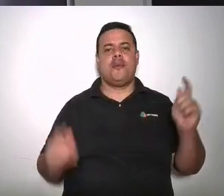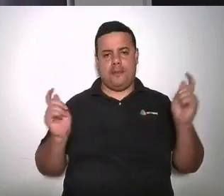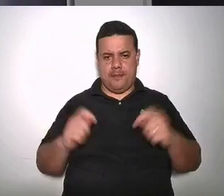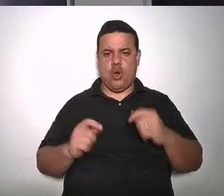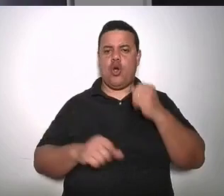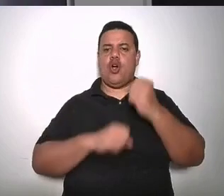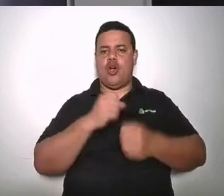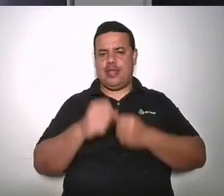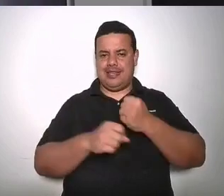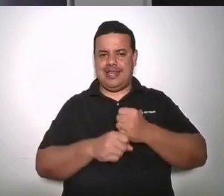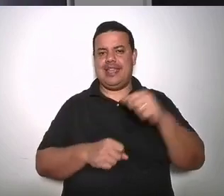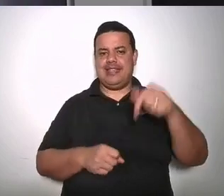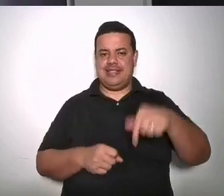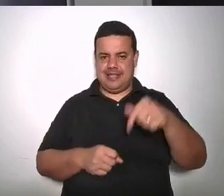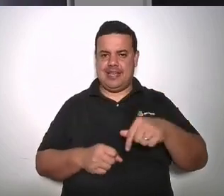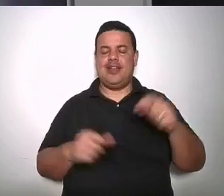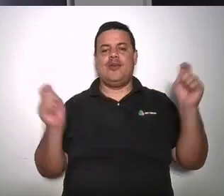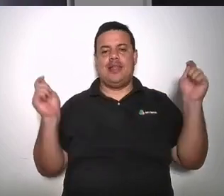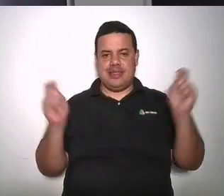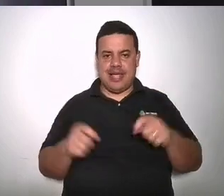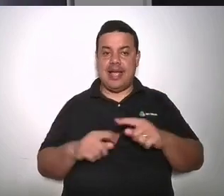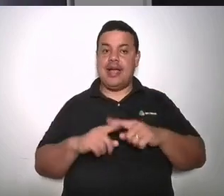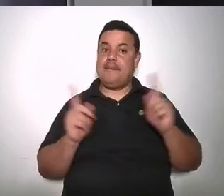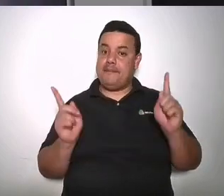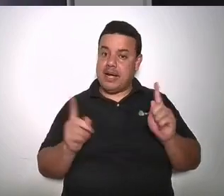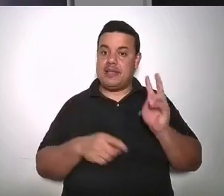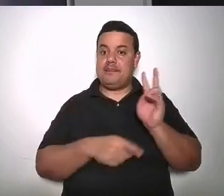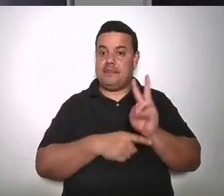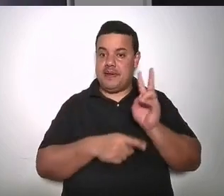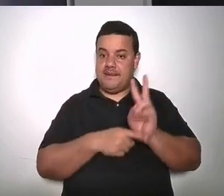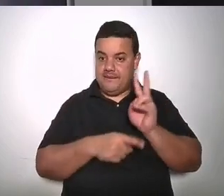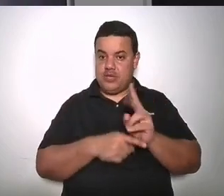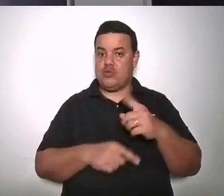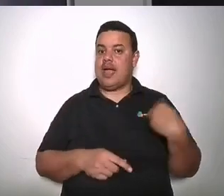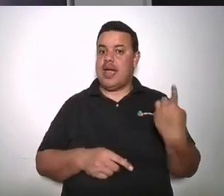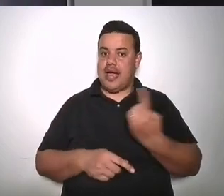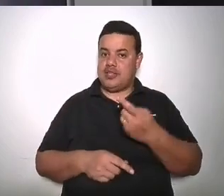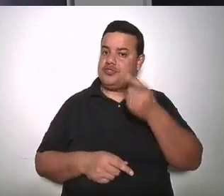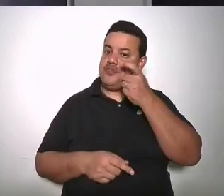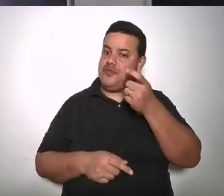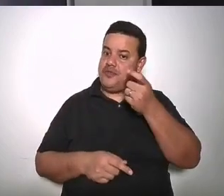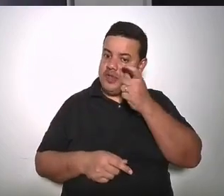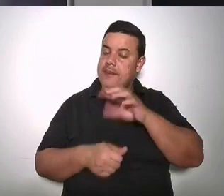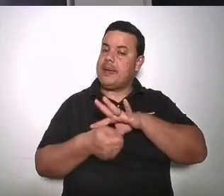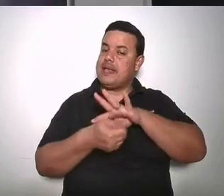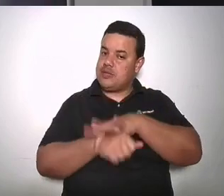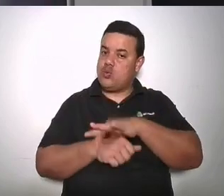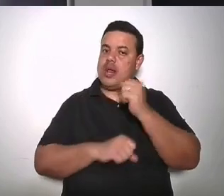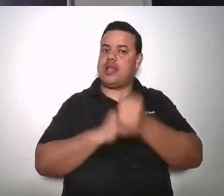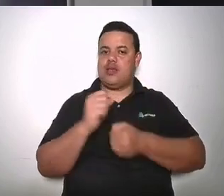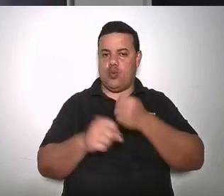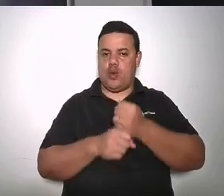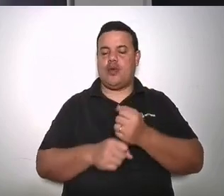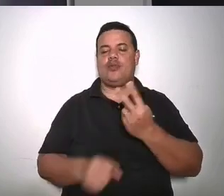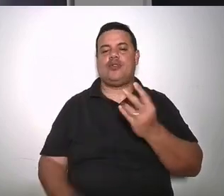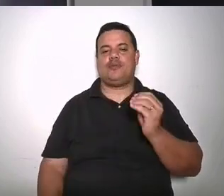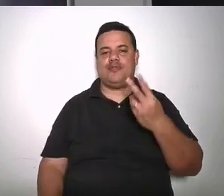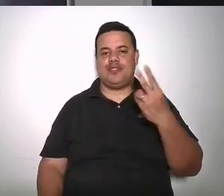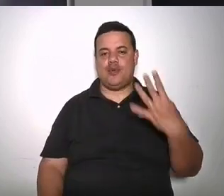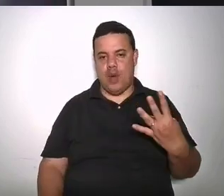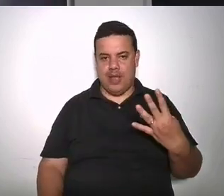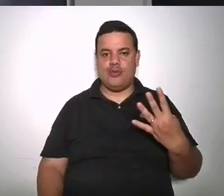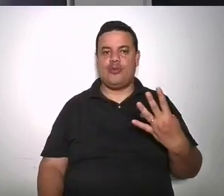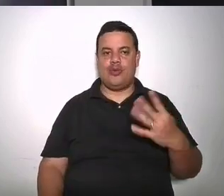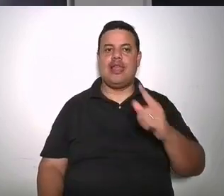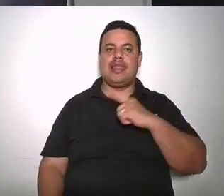mas para deixar previsto, a gente coloca para segurança para o ano de 2024. Então está ali a